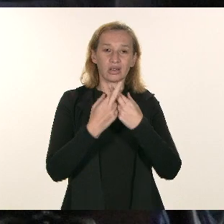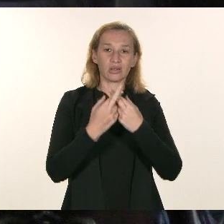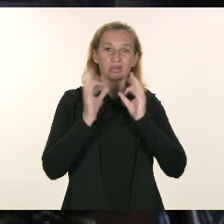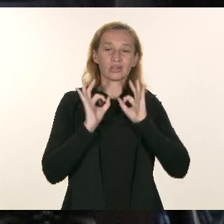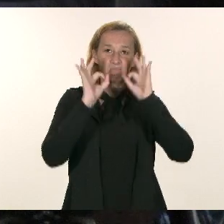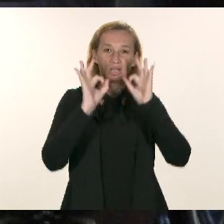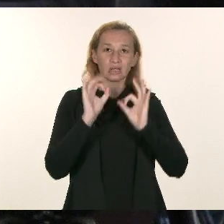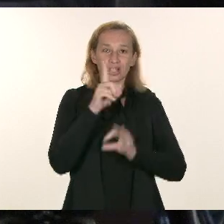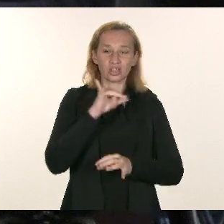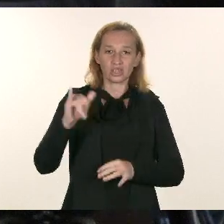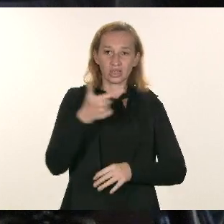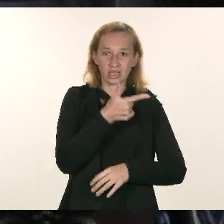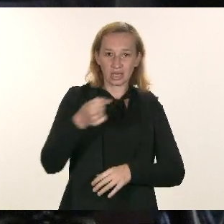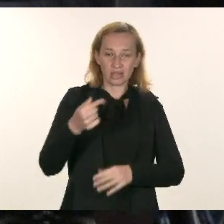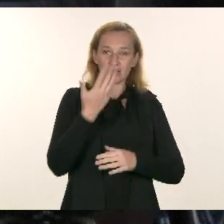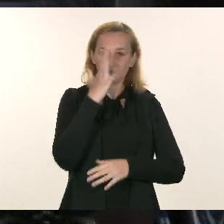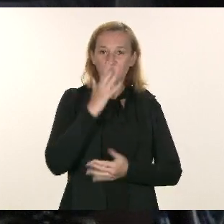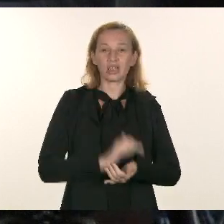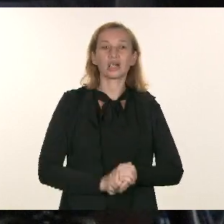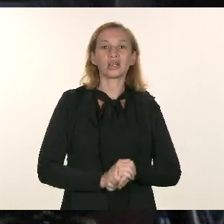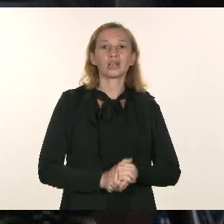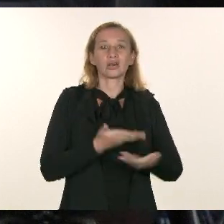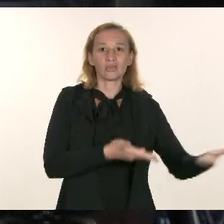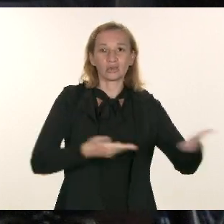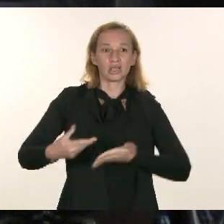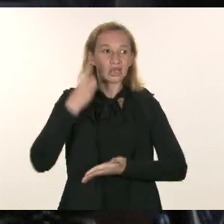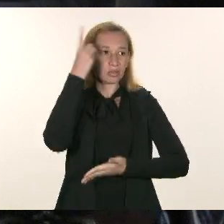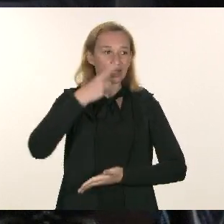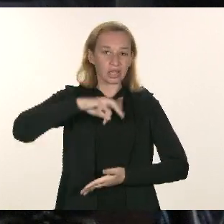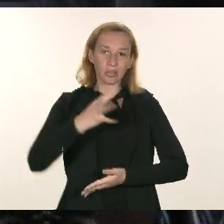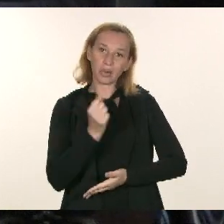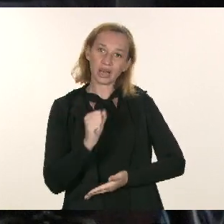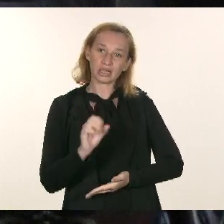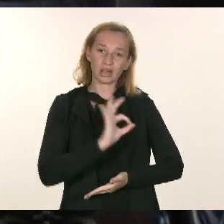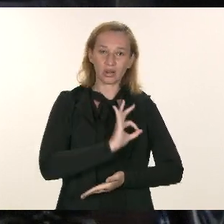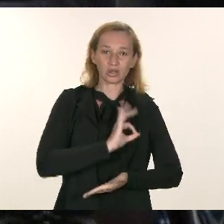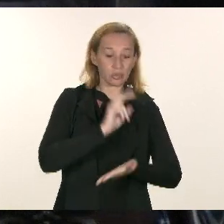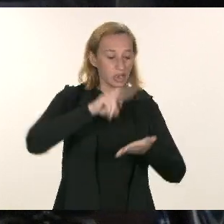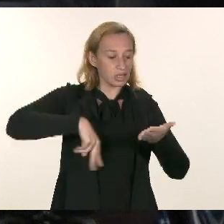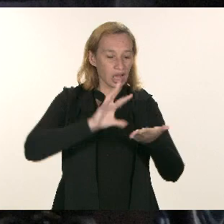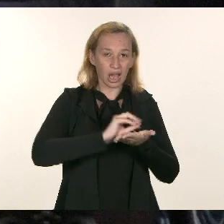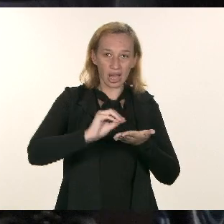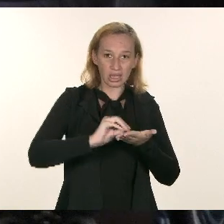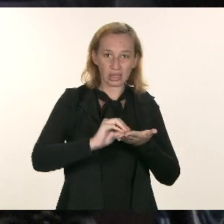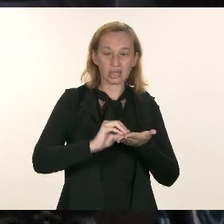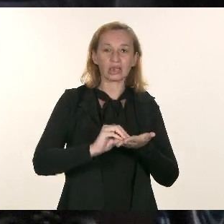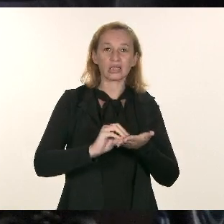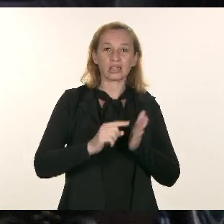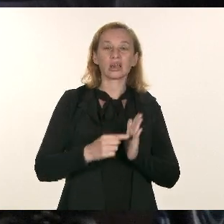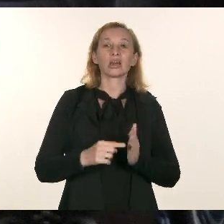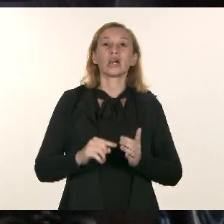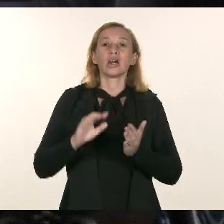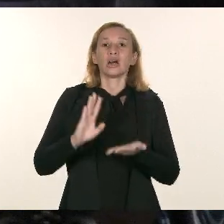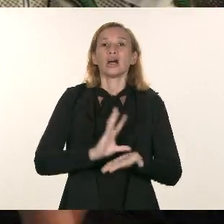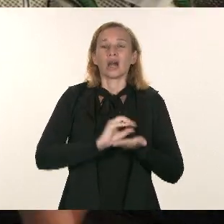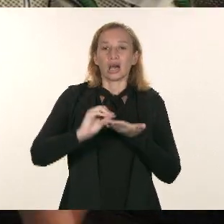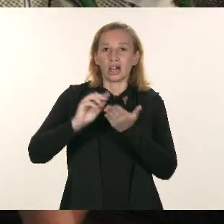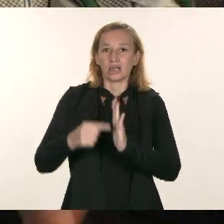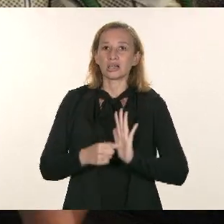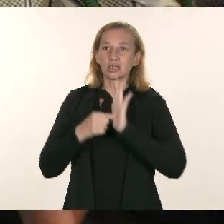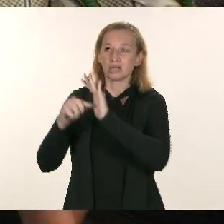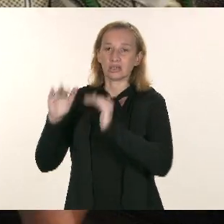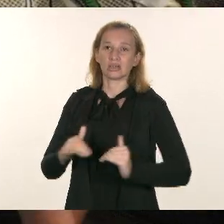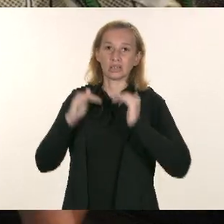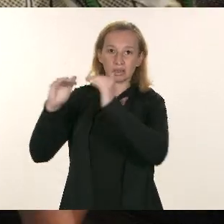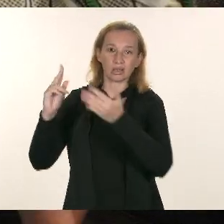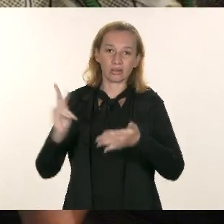fevereiro. A presidência convida a deputada Marta Rocha para fazer a leitura da ata da sessão anterior. A ata reflete com exatidão